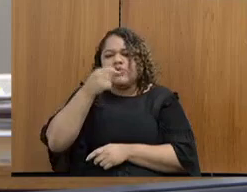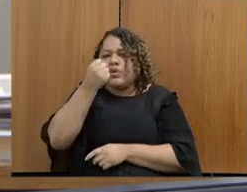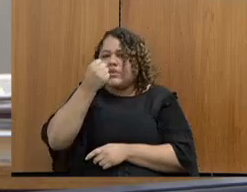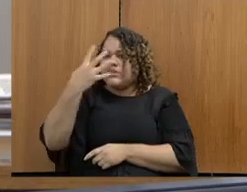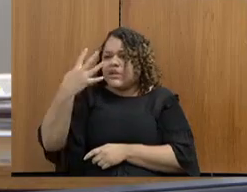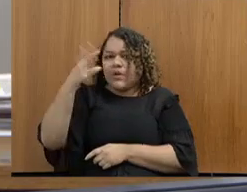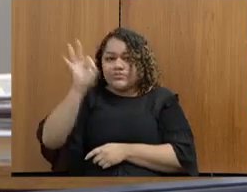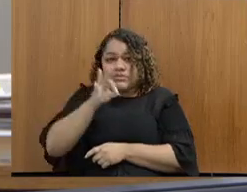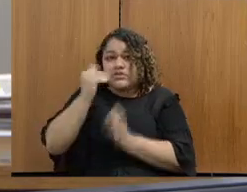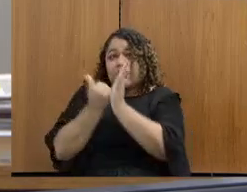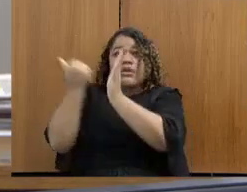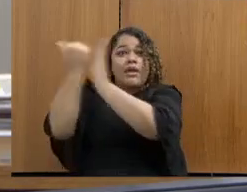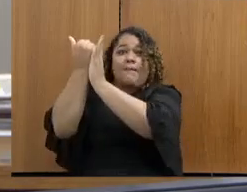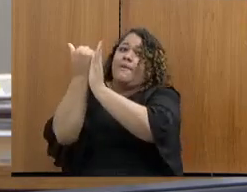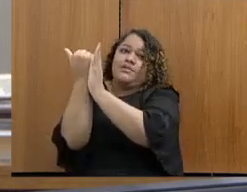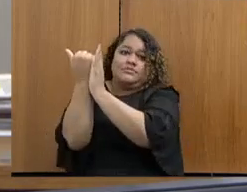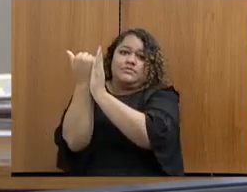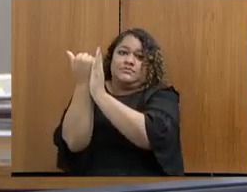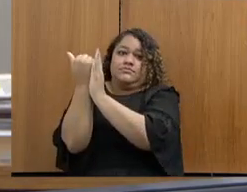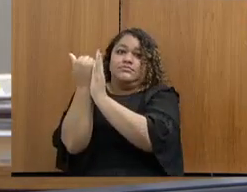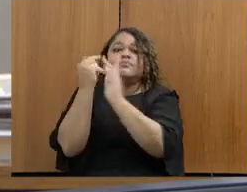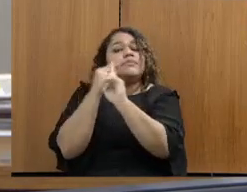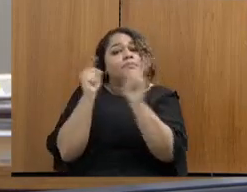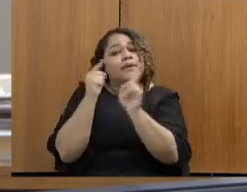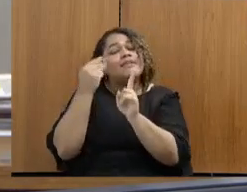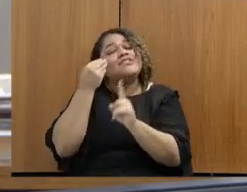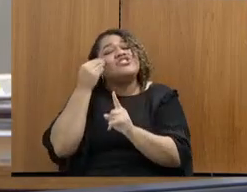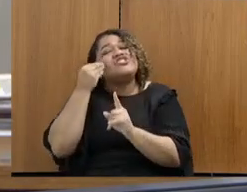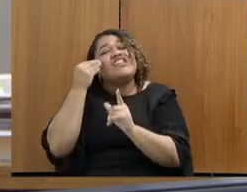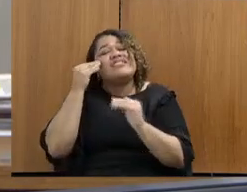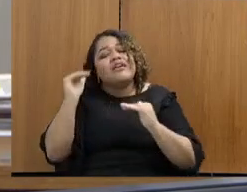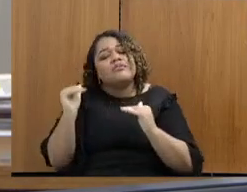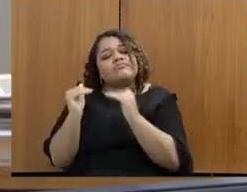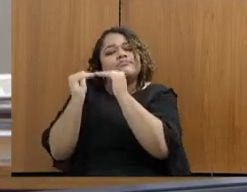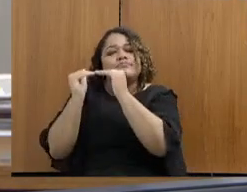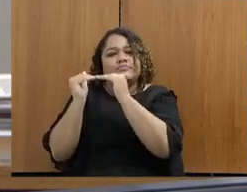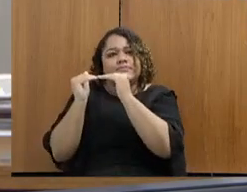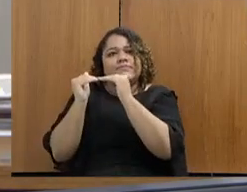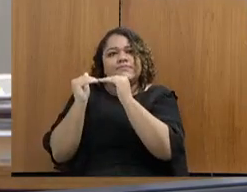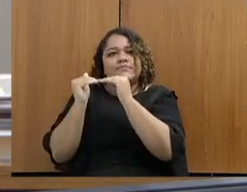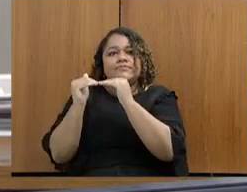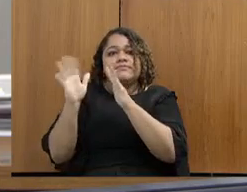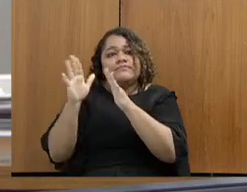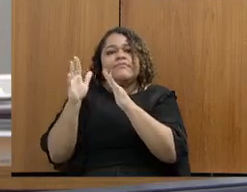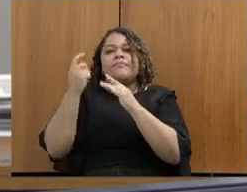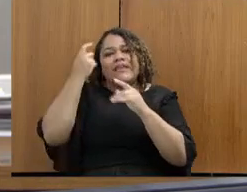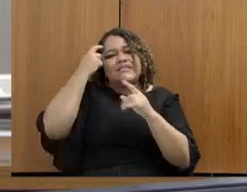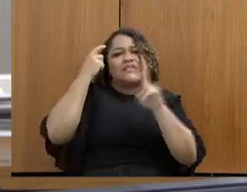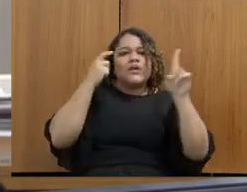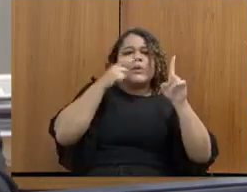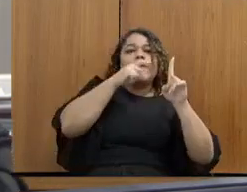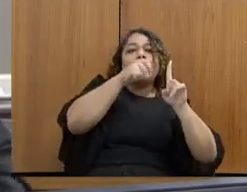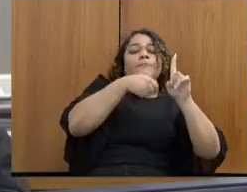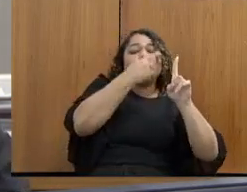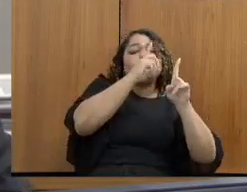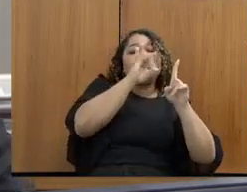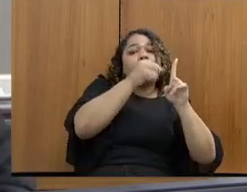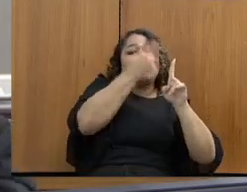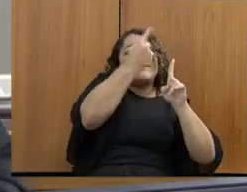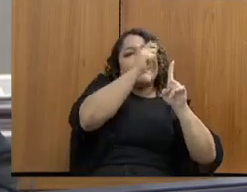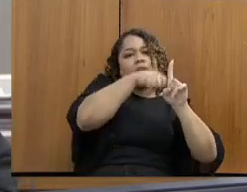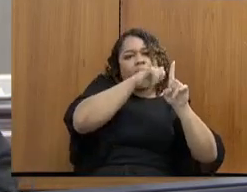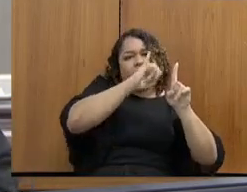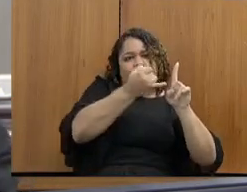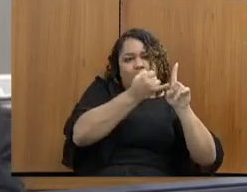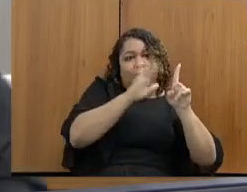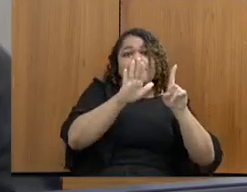algo diferente nós fizemos no mesmo termo também retroage né primeiro de janeiro vamos derrotado né todos que estão aqui